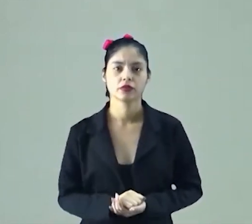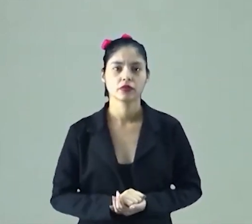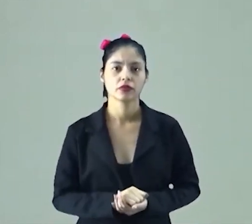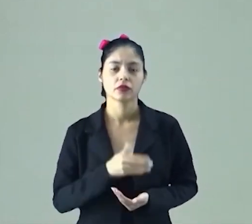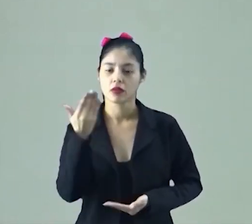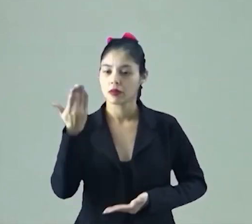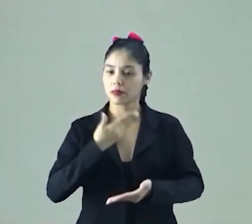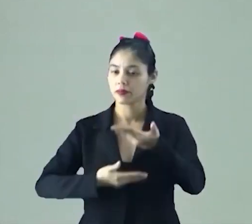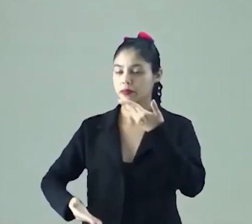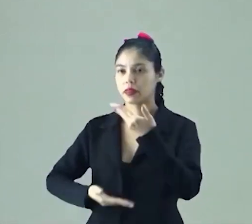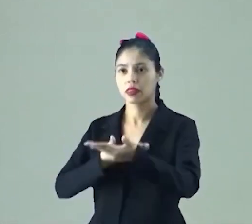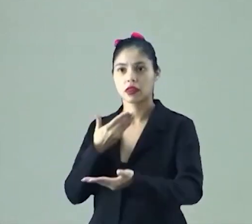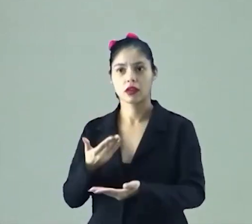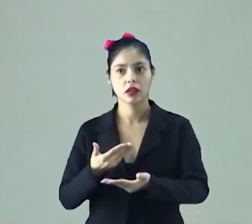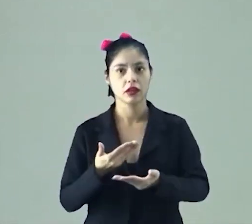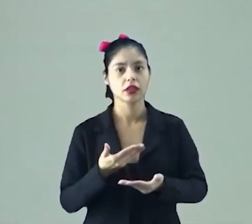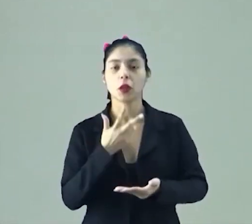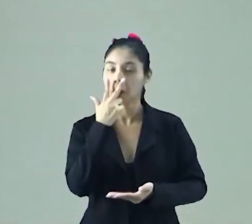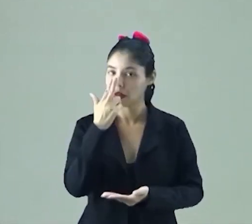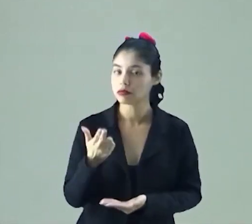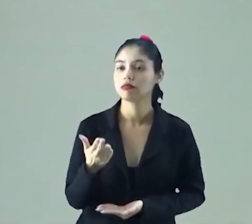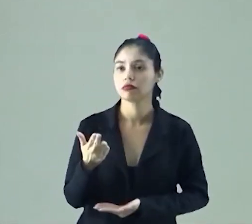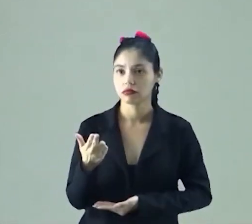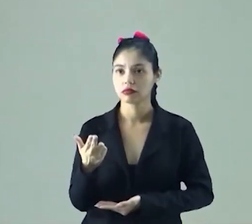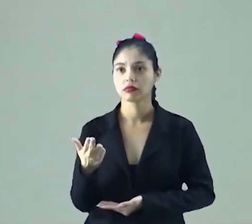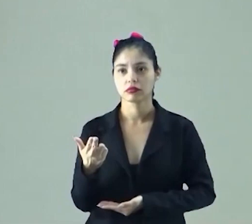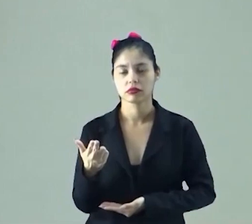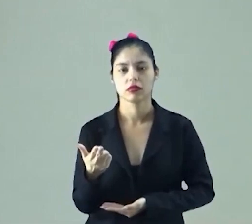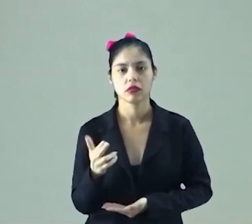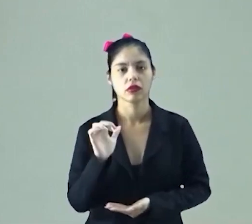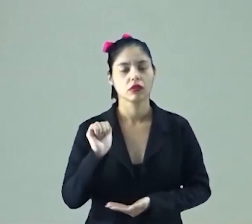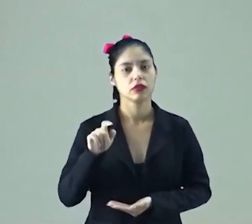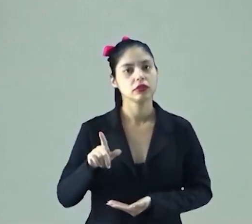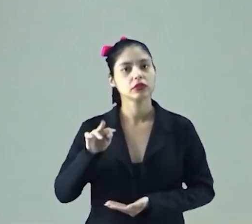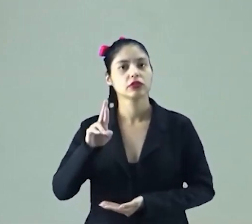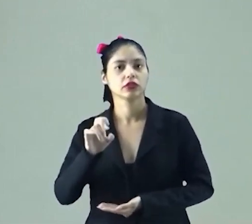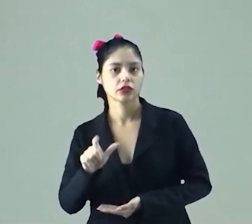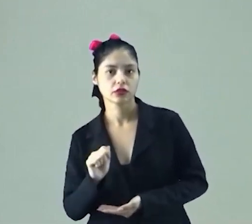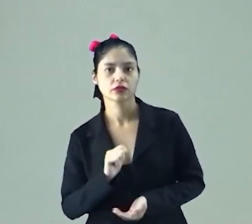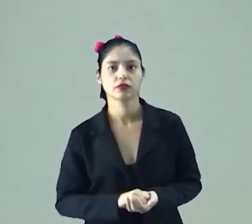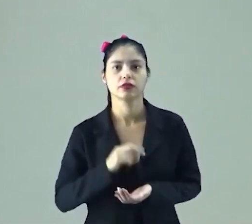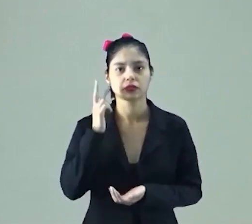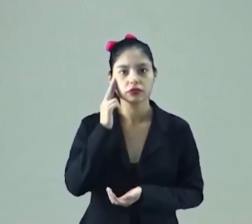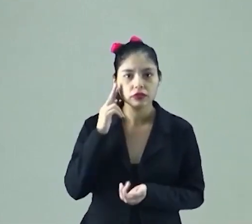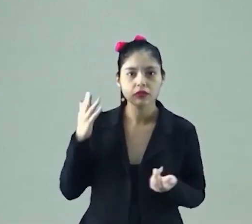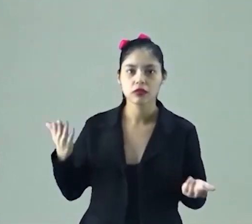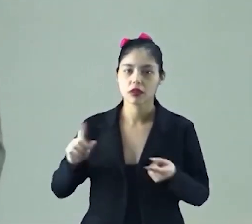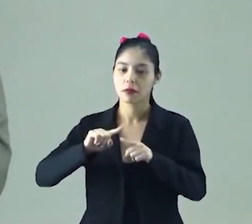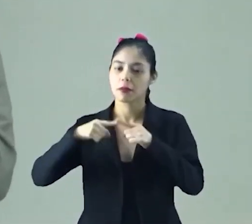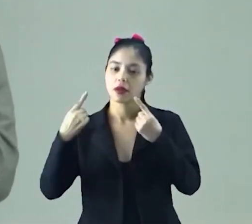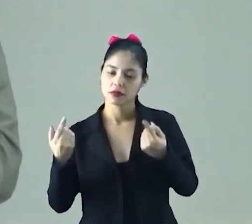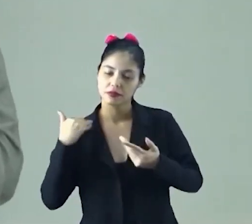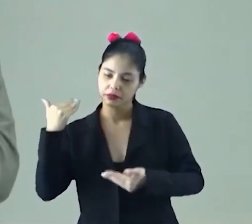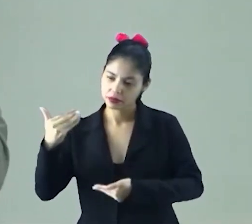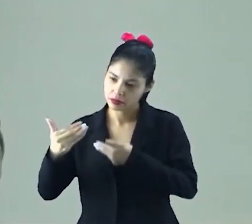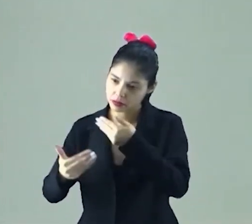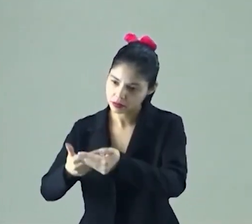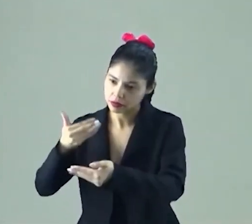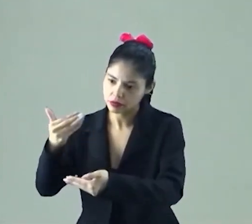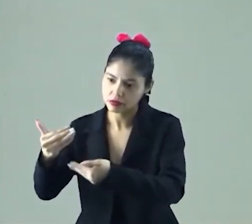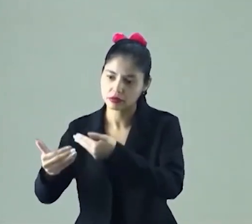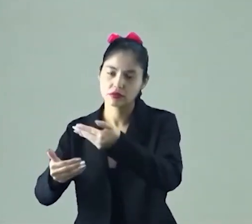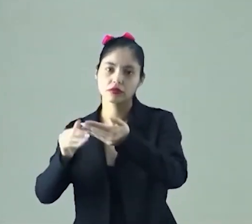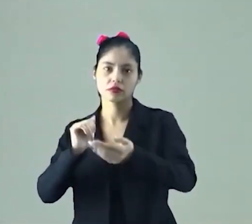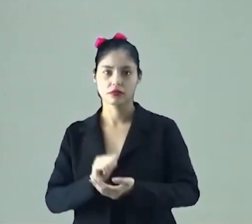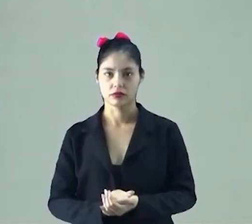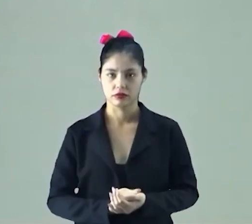eles compartilham ancestrais comuns, ou um ancestral comum. Só que ao longo do tempo, eles foram